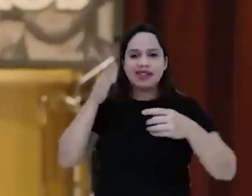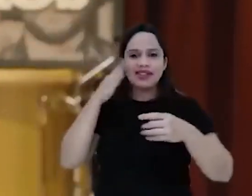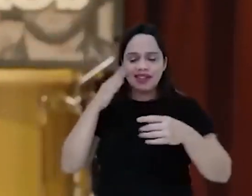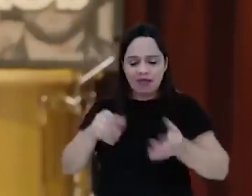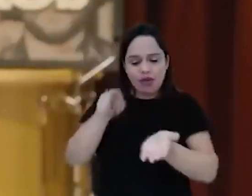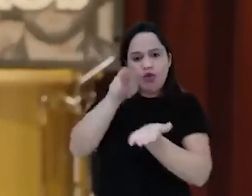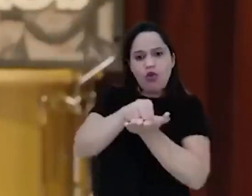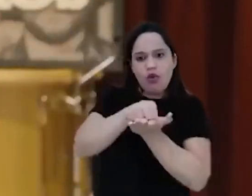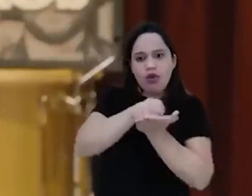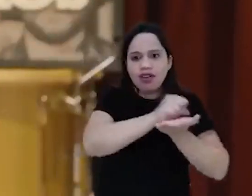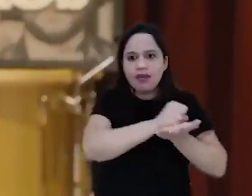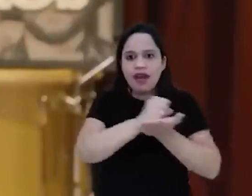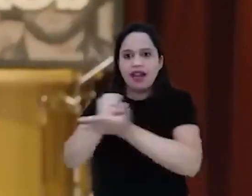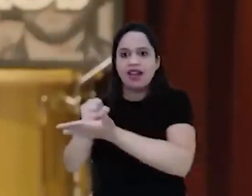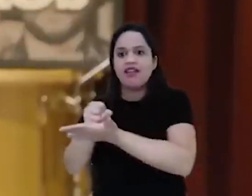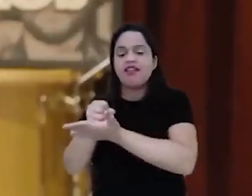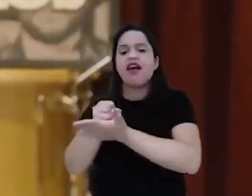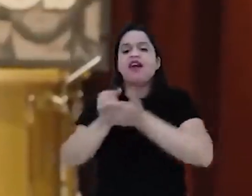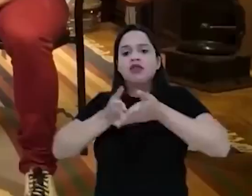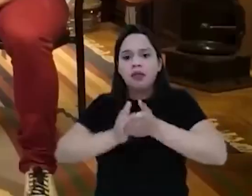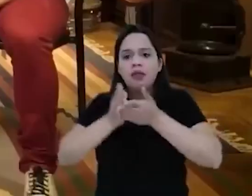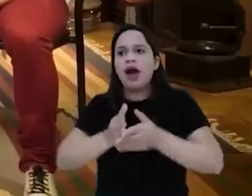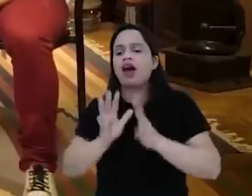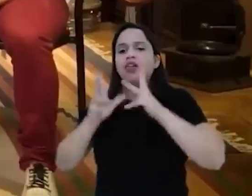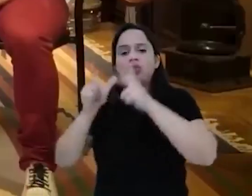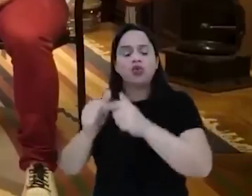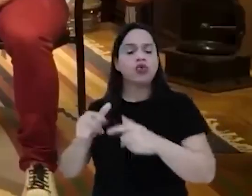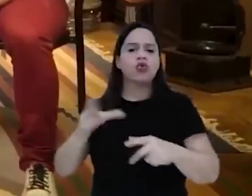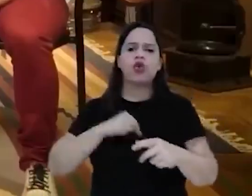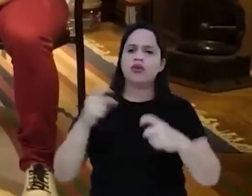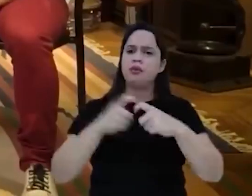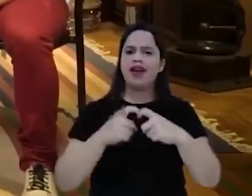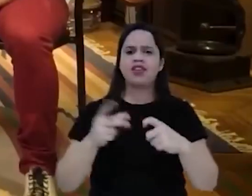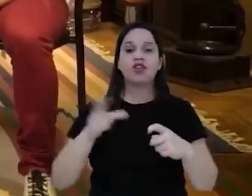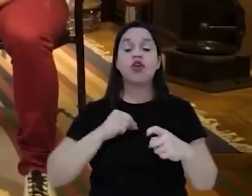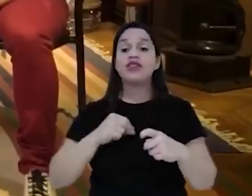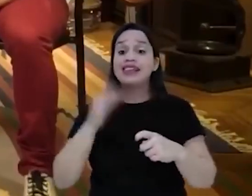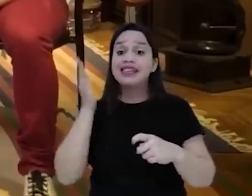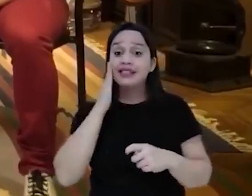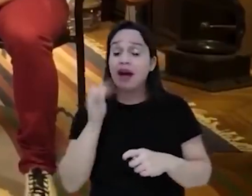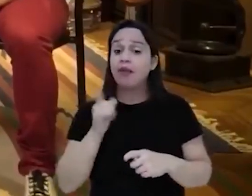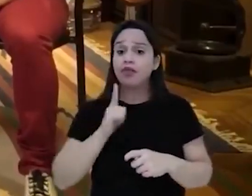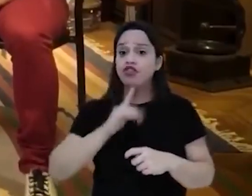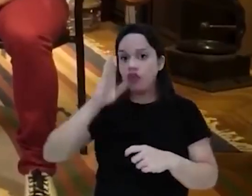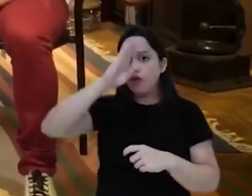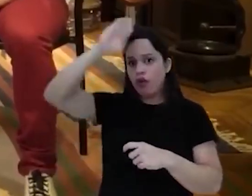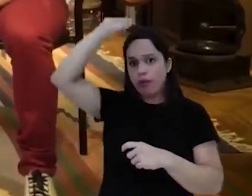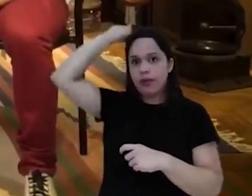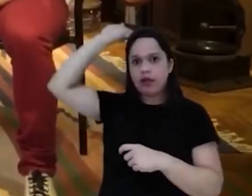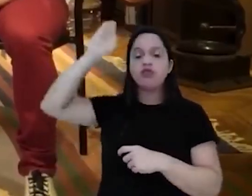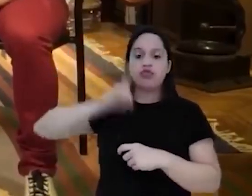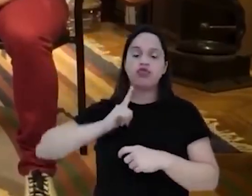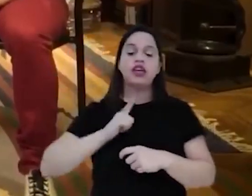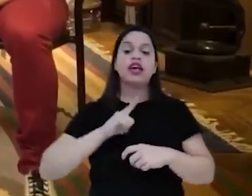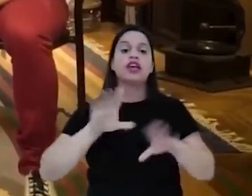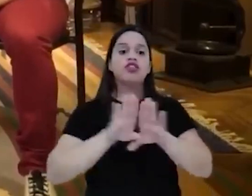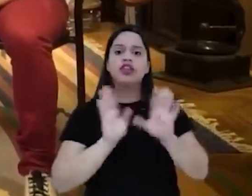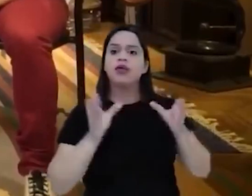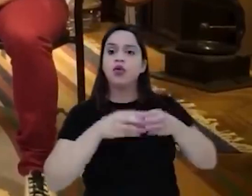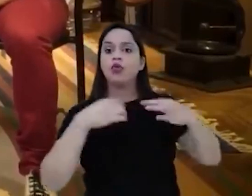me colocando na marca Não é para me colocando para sair do bar de curso de era muito mais voluntários os bombeiros voluntários